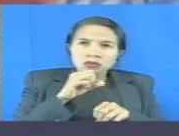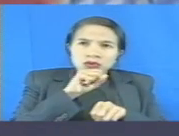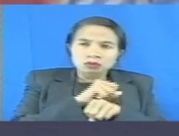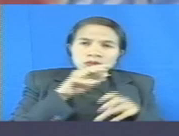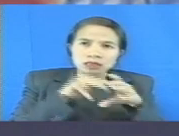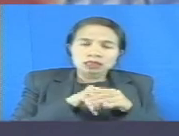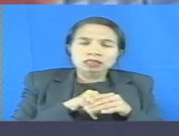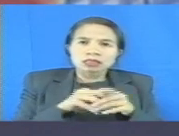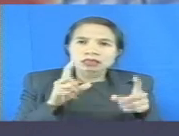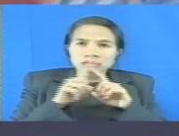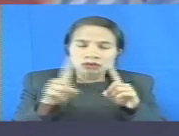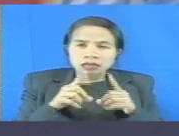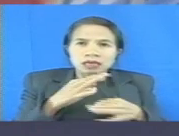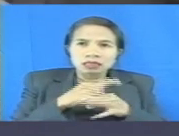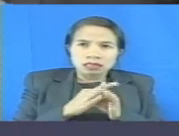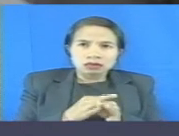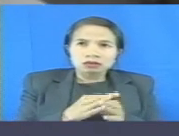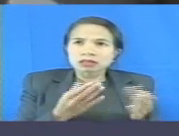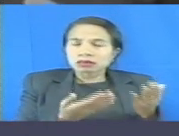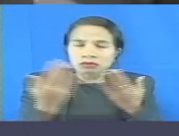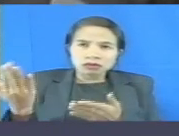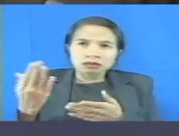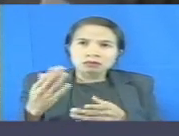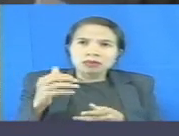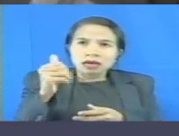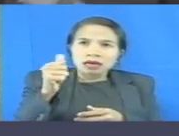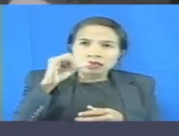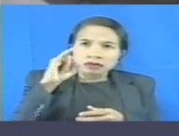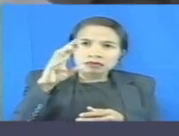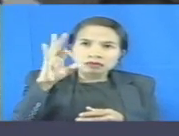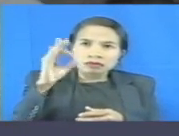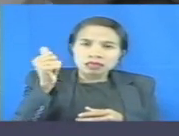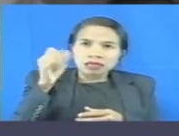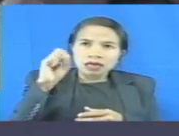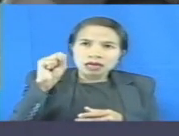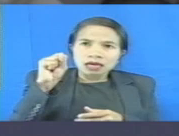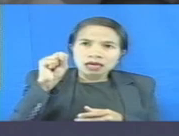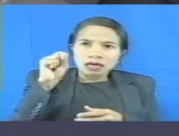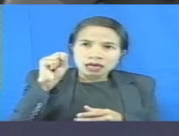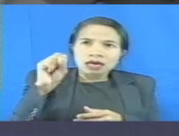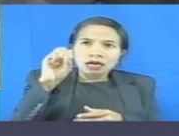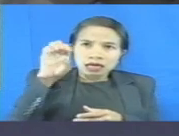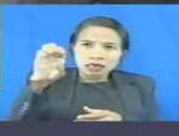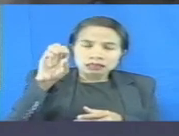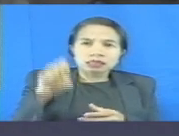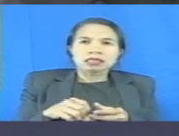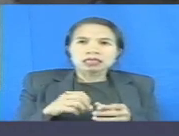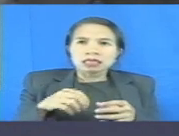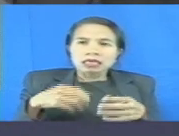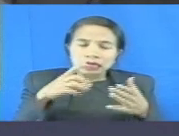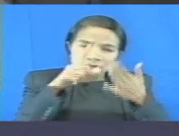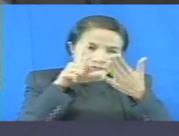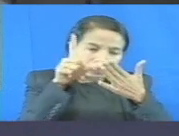ba aifaesa o di bele processa oi ha hari hari he lista hari lista ya mudansa hanesa ho